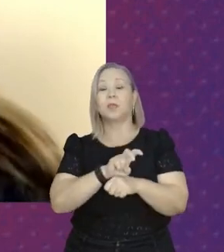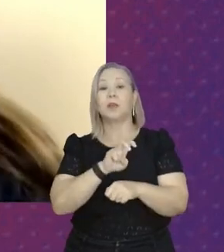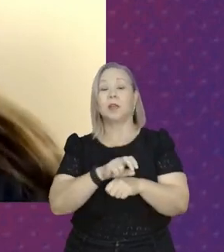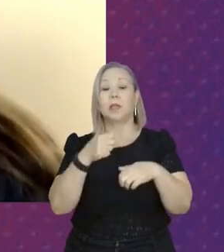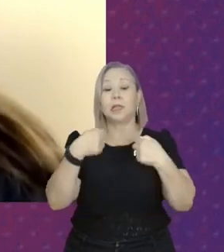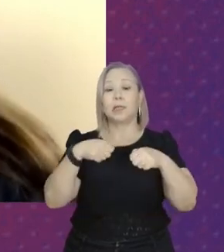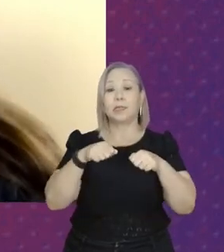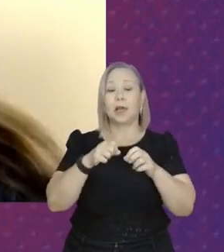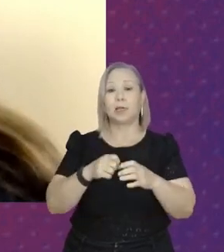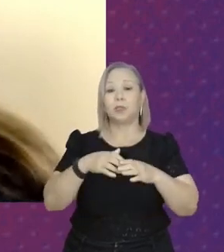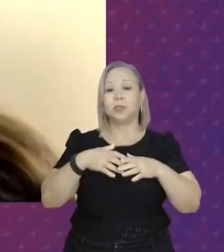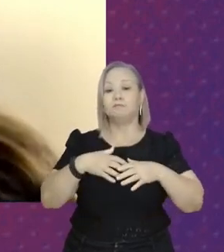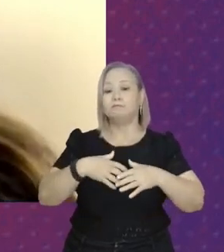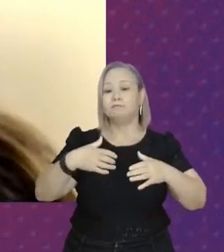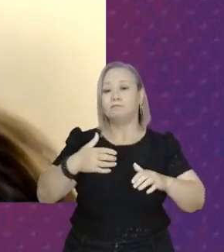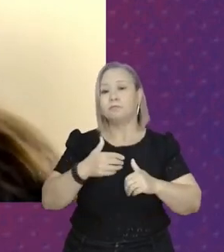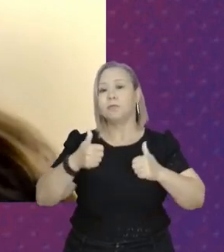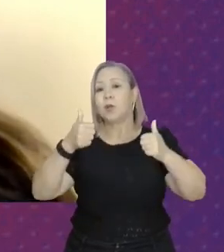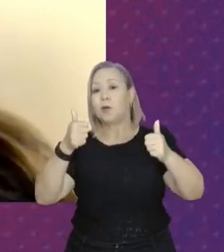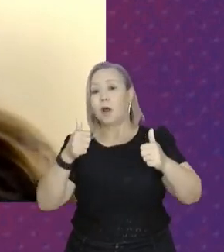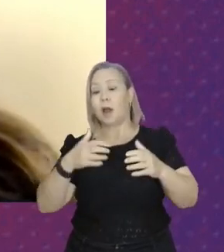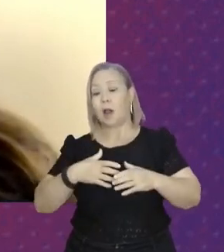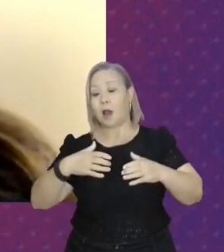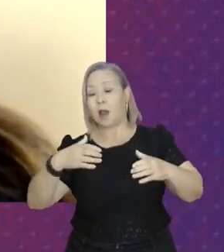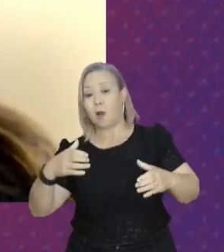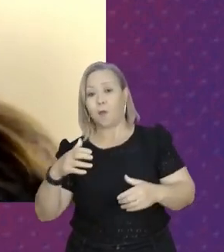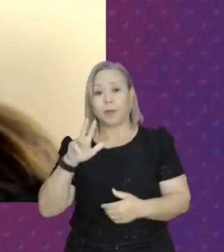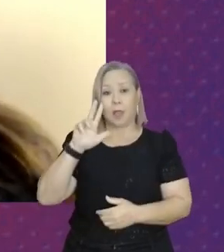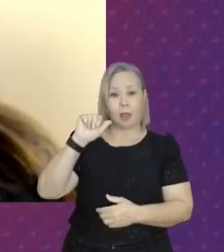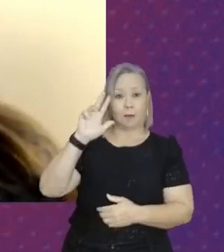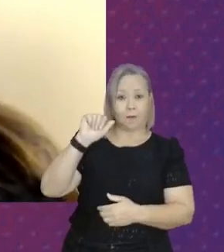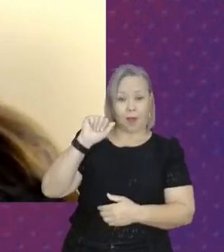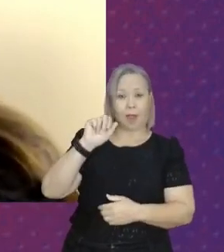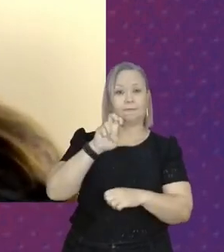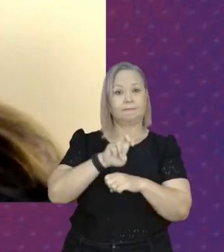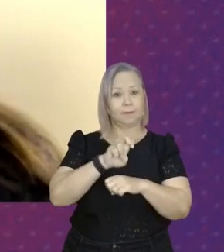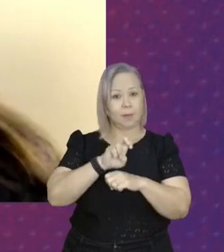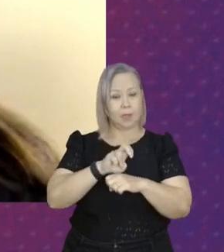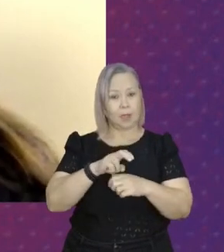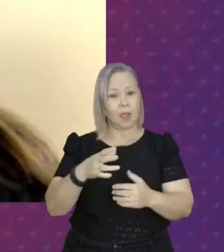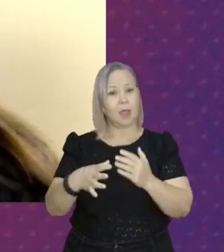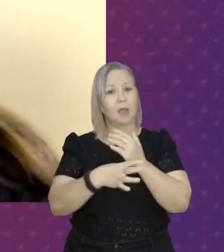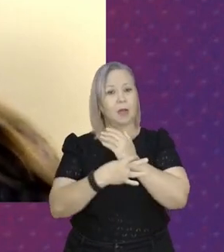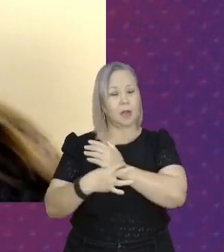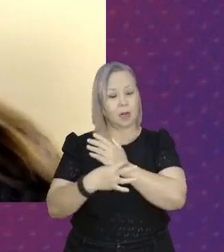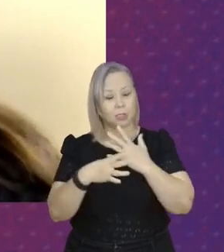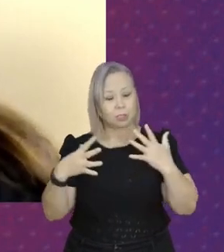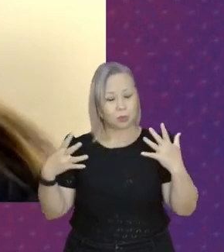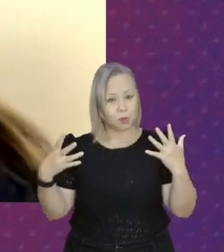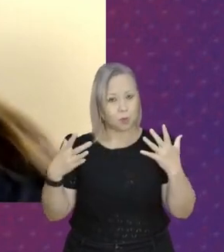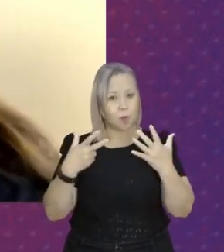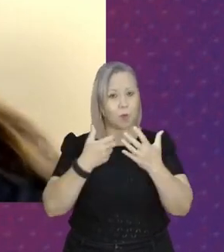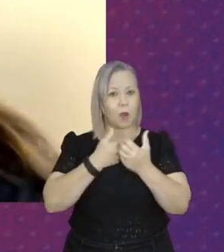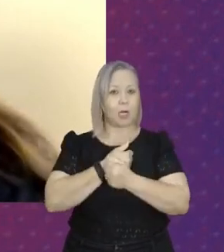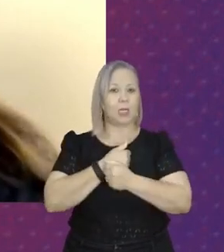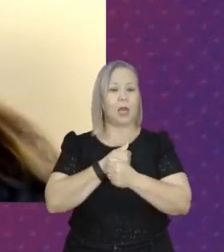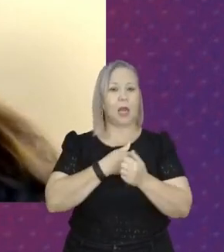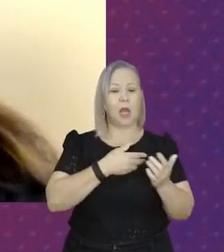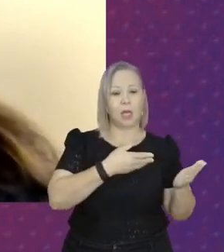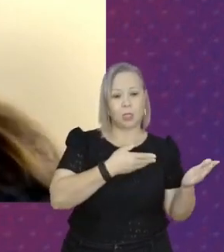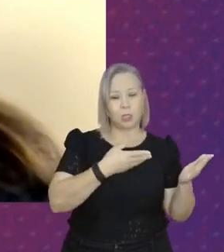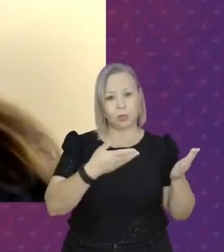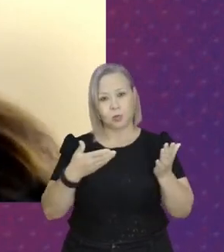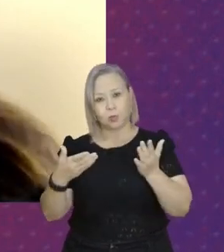de expansão das vagas em creche, garantindo a qualidade, garantindo a jornada em